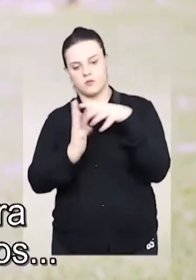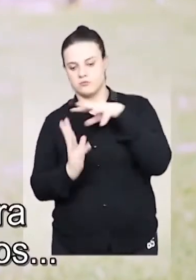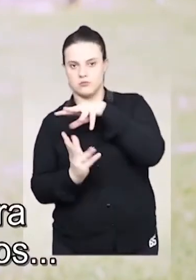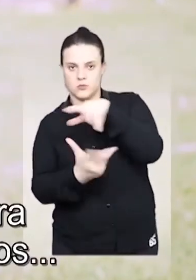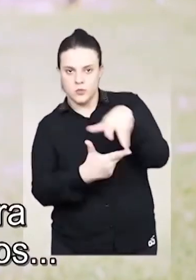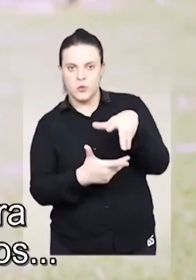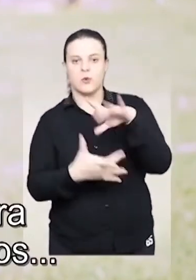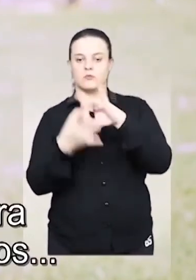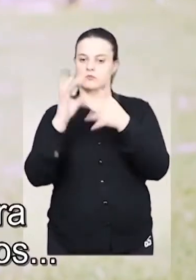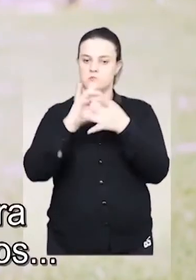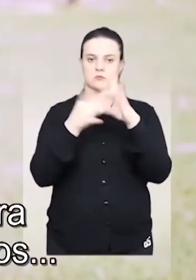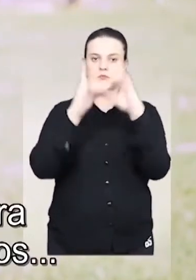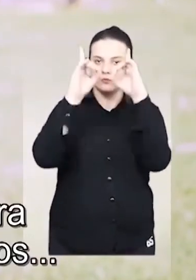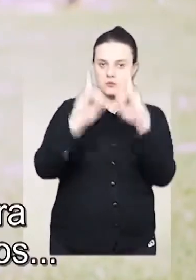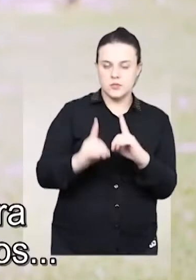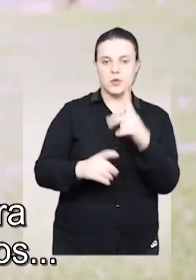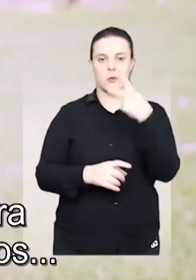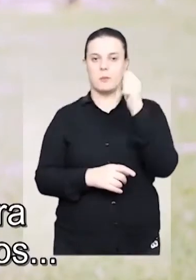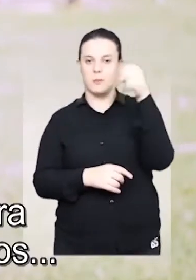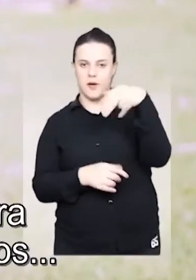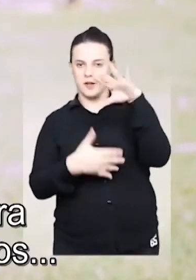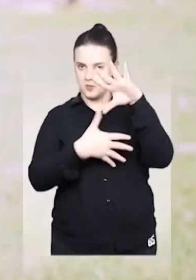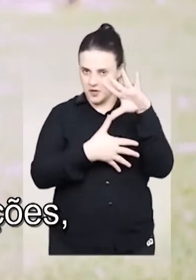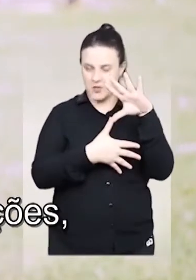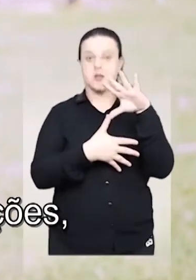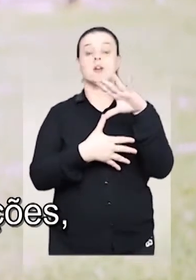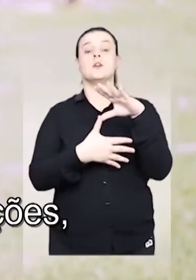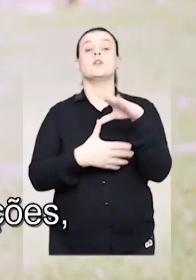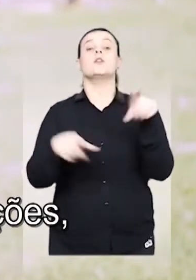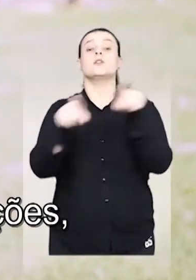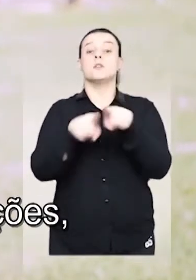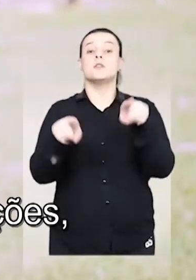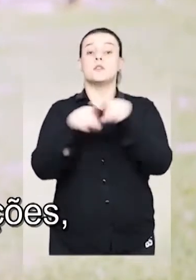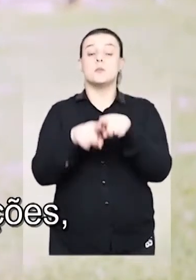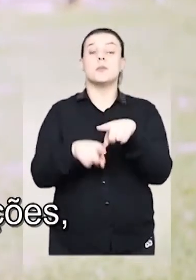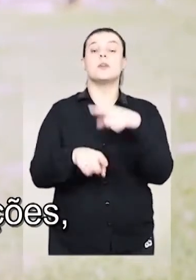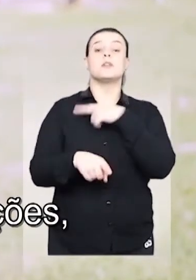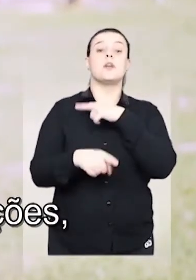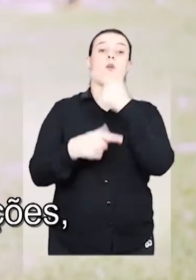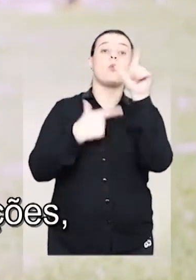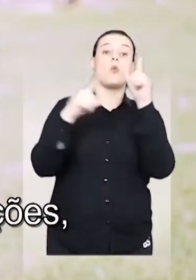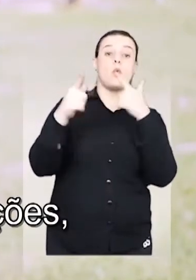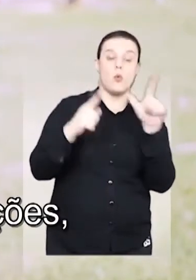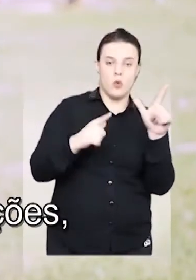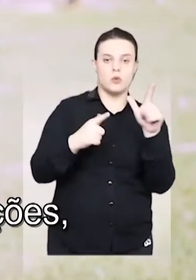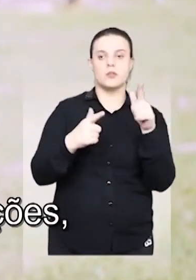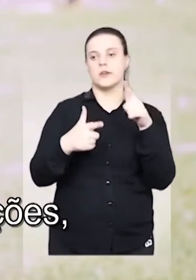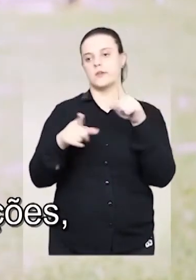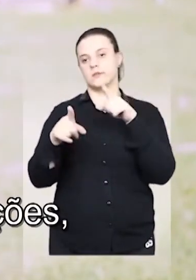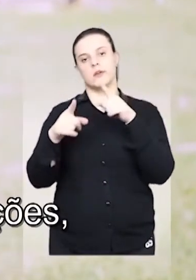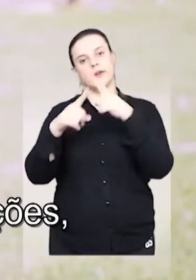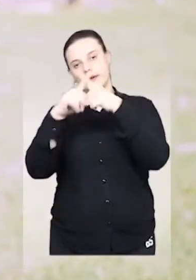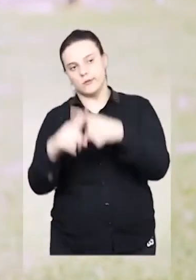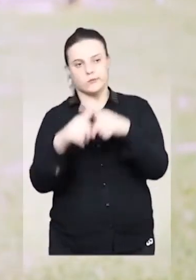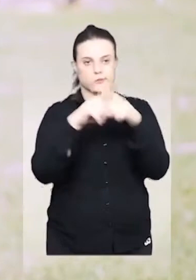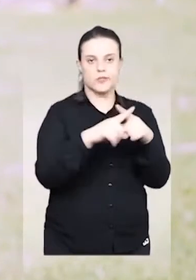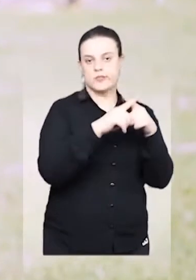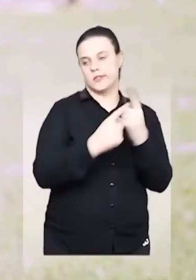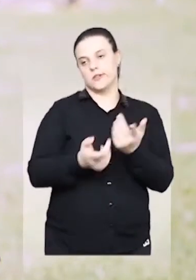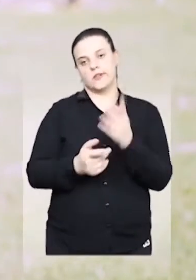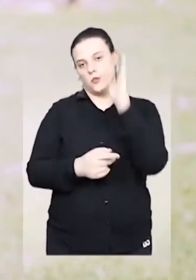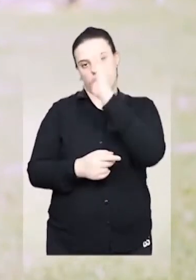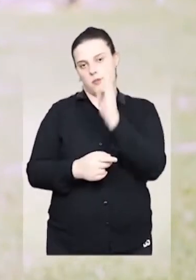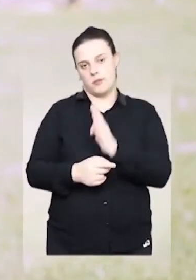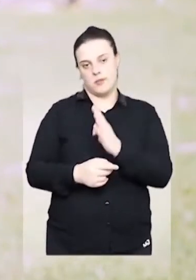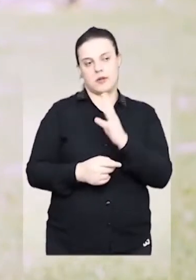mundiais, para Paralimpíadas, Pan-Americanos. Agora, existem também outras competições, e é claro que não dá para o